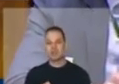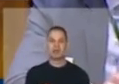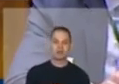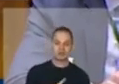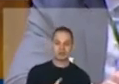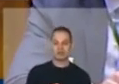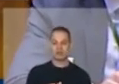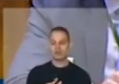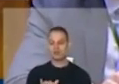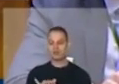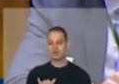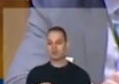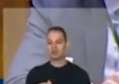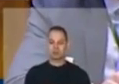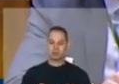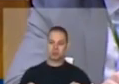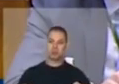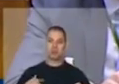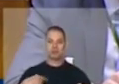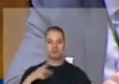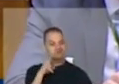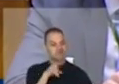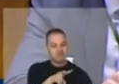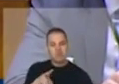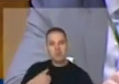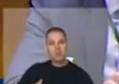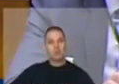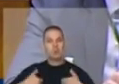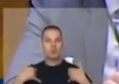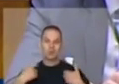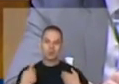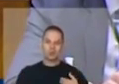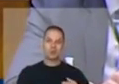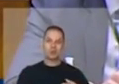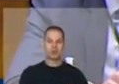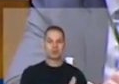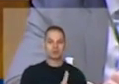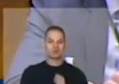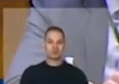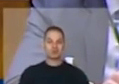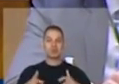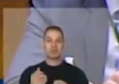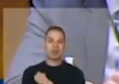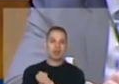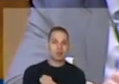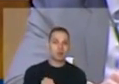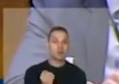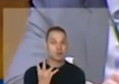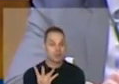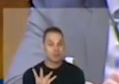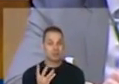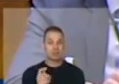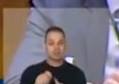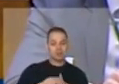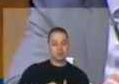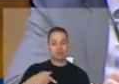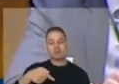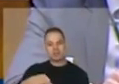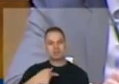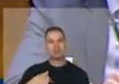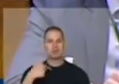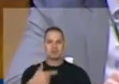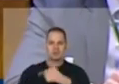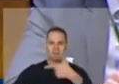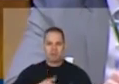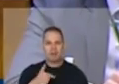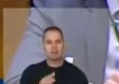e nós tínhamos orgulho do Parlamento Brasileiro. E é esse orgulho que durante 4 anos e 7 meses eu trabalhei